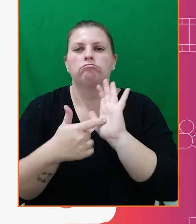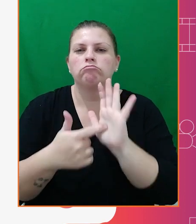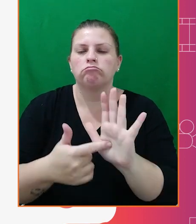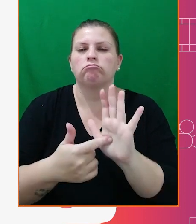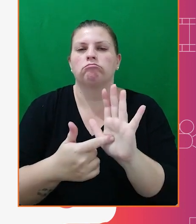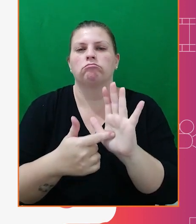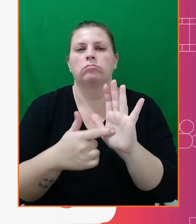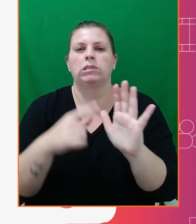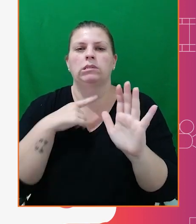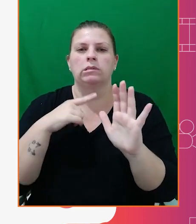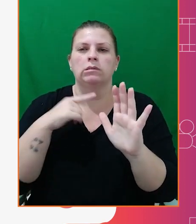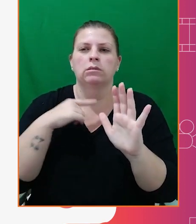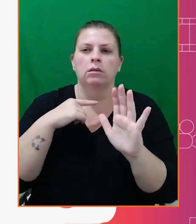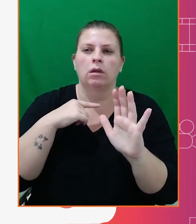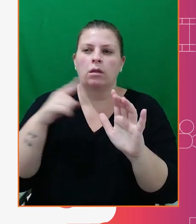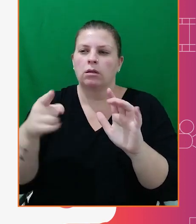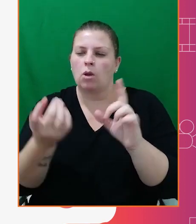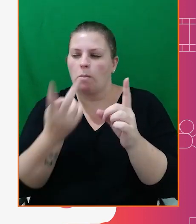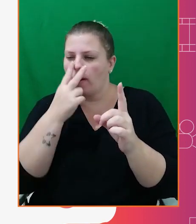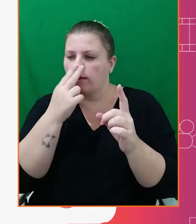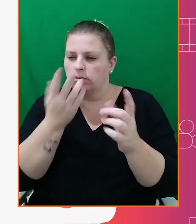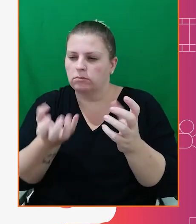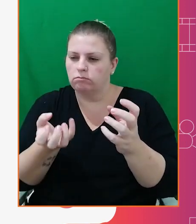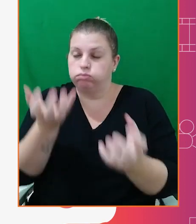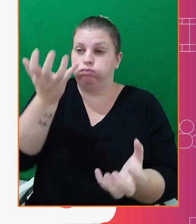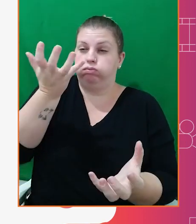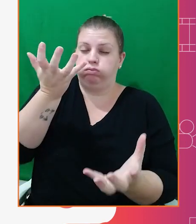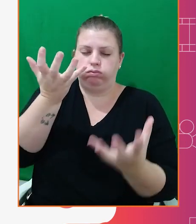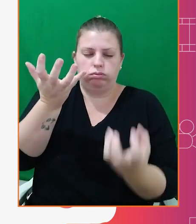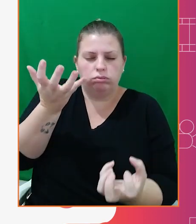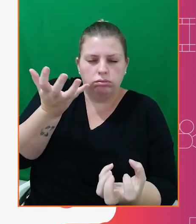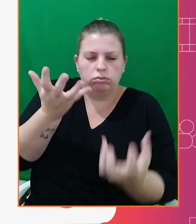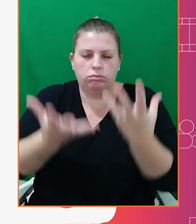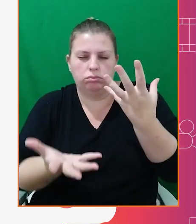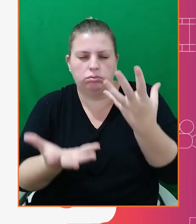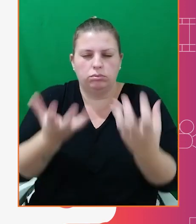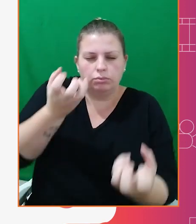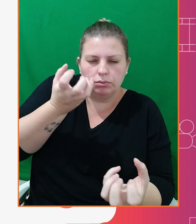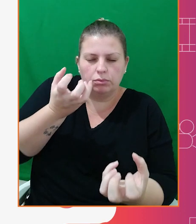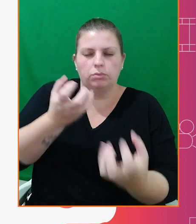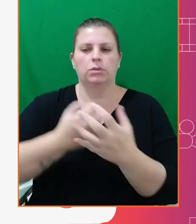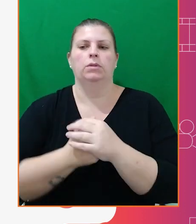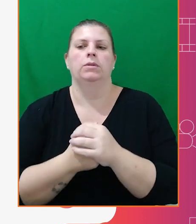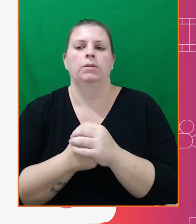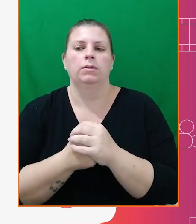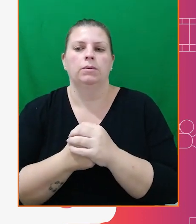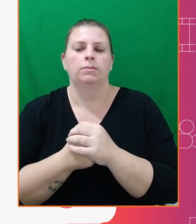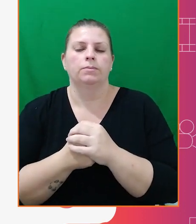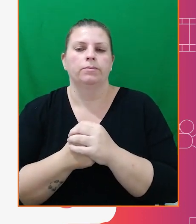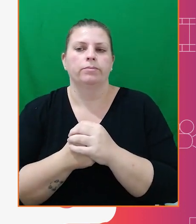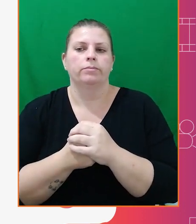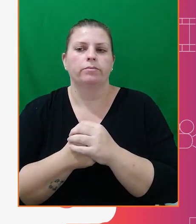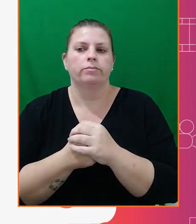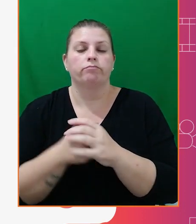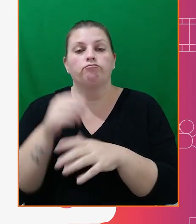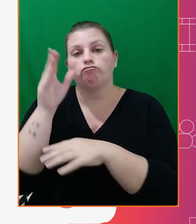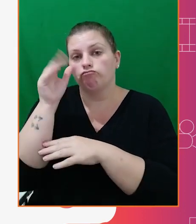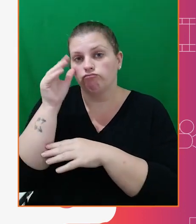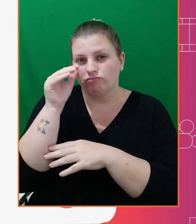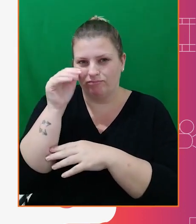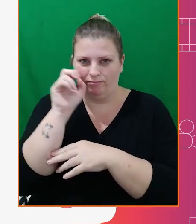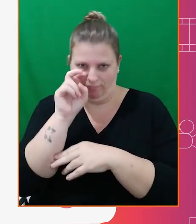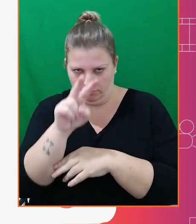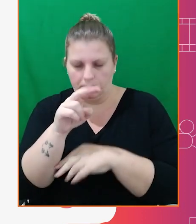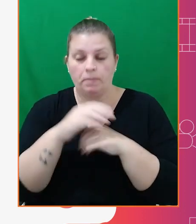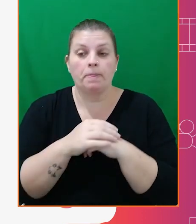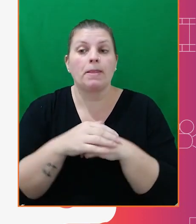cena, como cores que contrastam com o ambiente, a composição das linhas que direcionam o olhar do espectador.